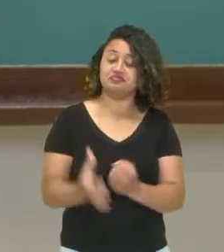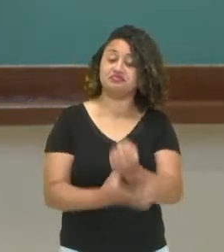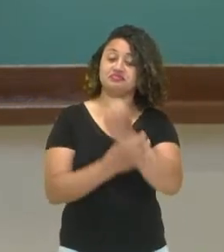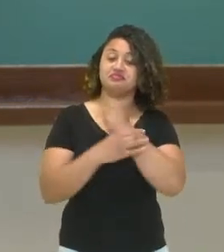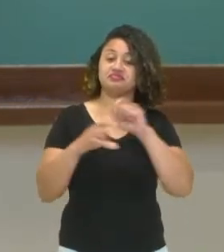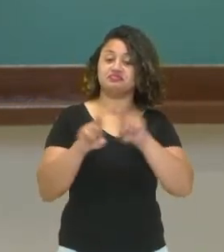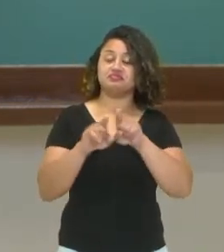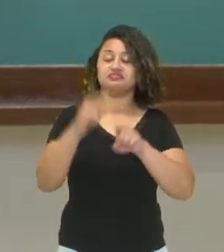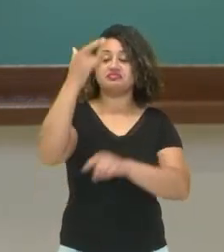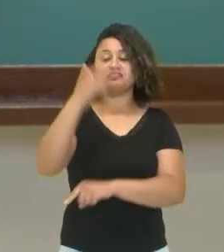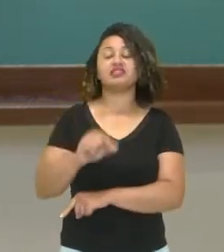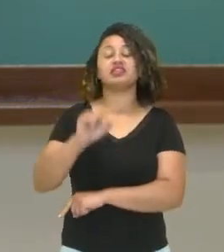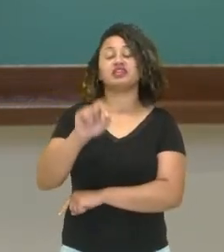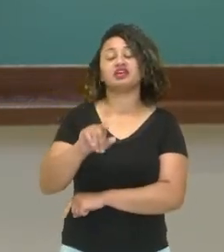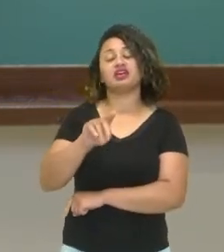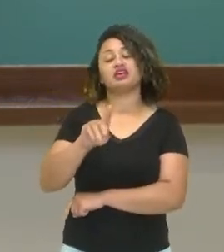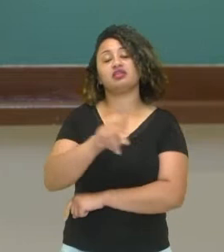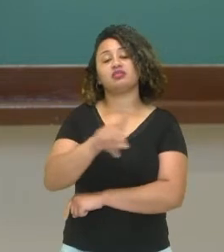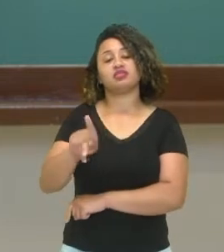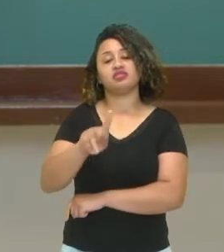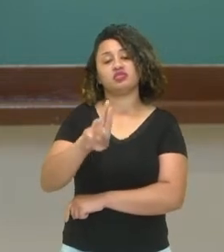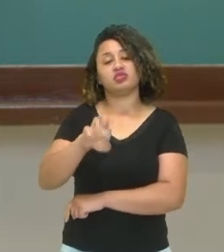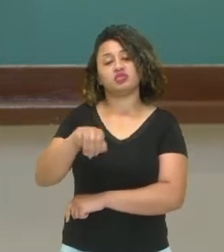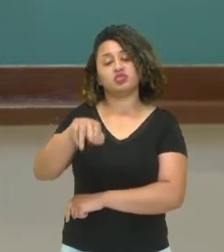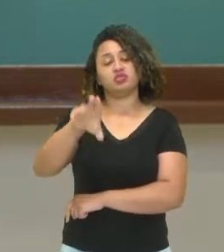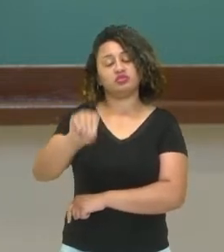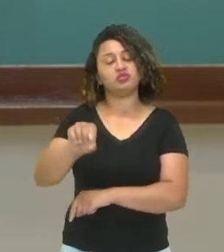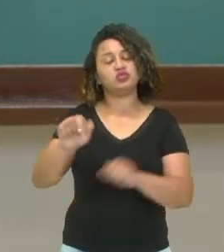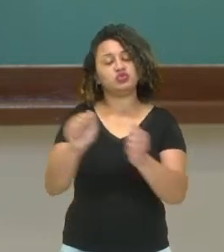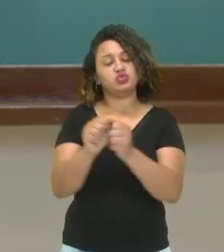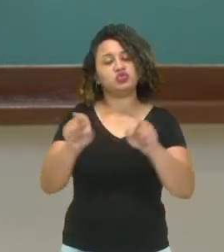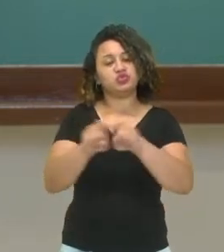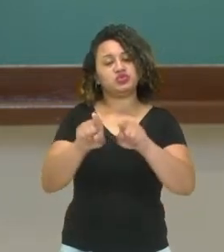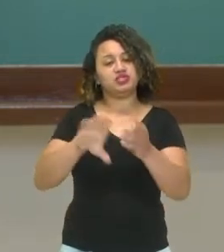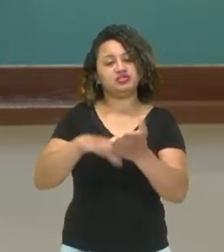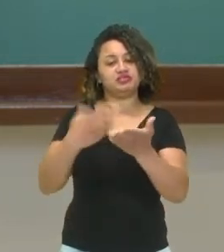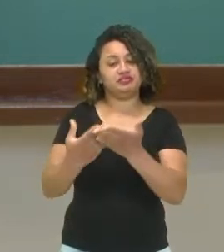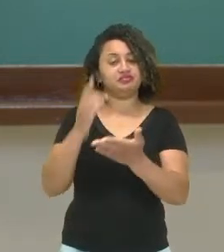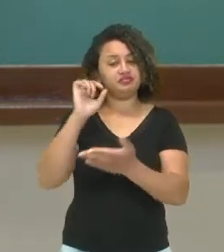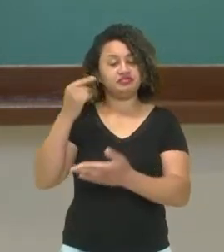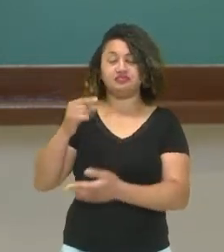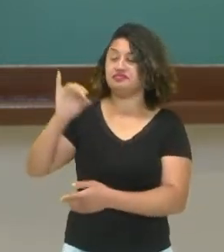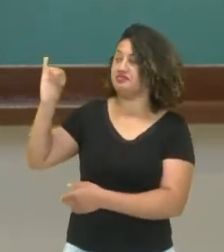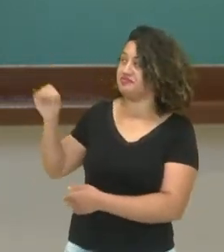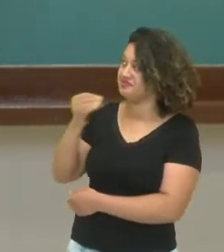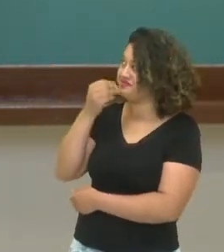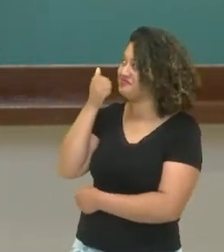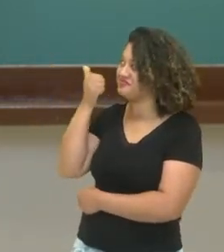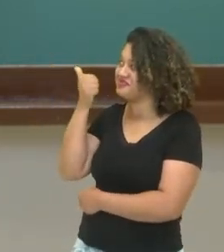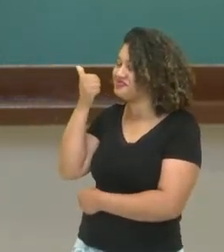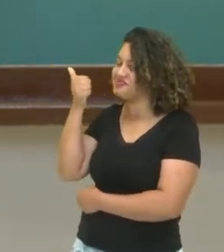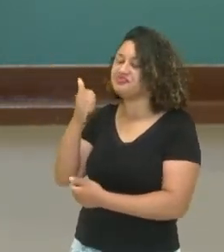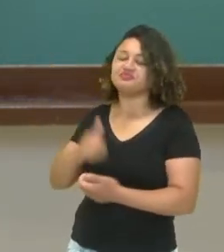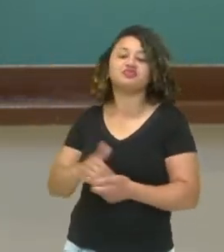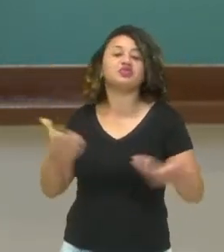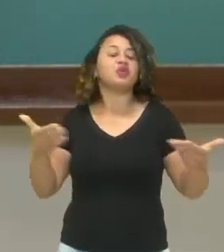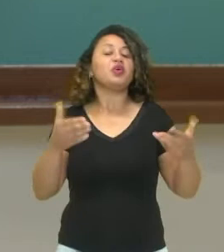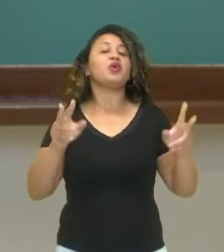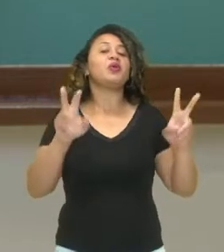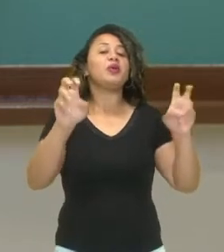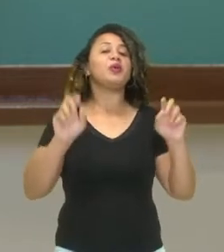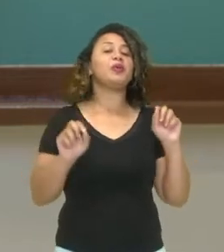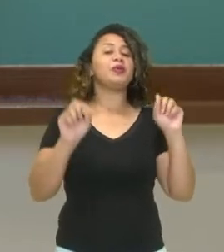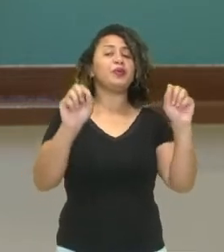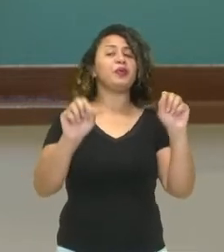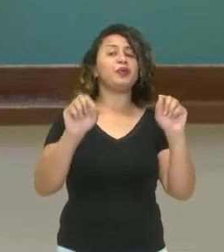fala é o professor Bruno, da disciplina de arte. Estou aqui com minha colega Jéssica. Tudo bem, Jéssica? E nós hoje vamos apresentar um tema que